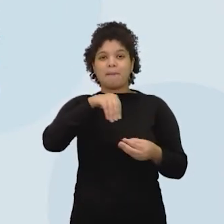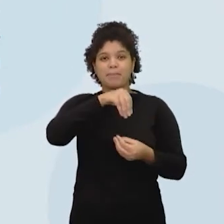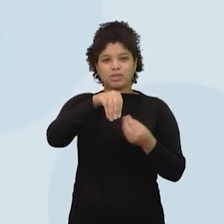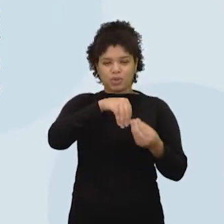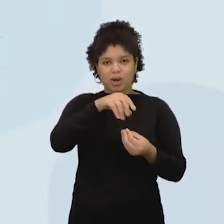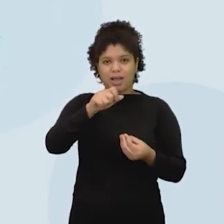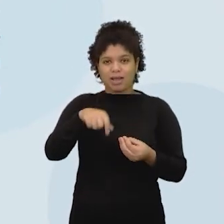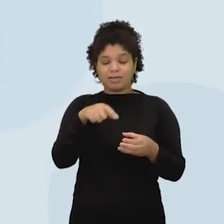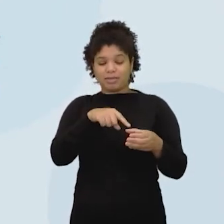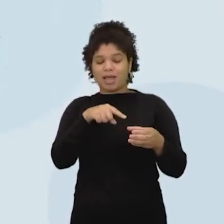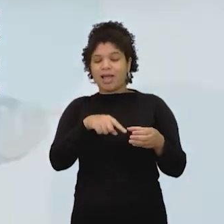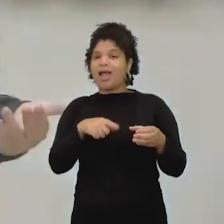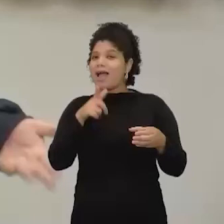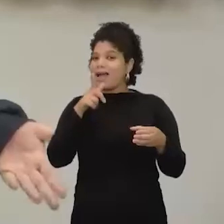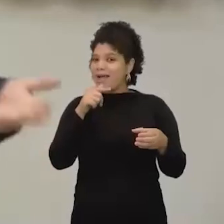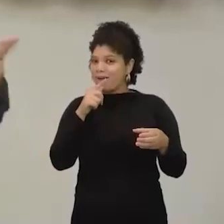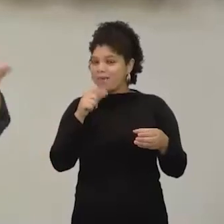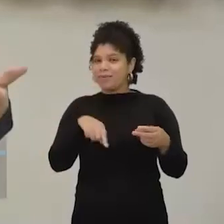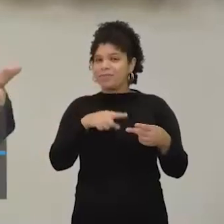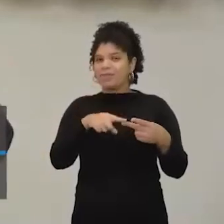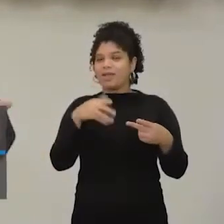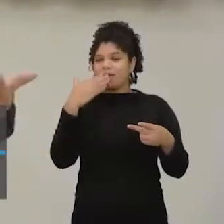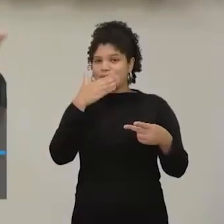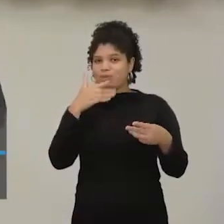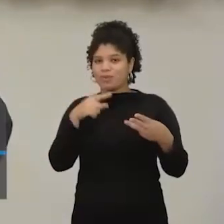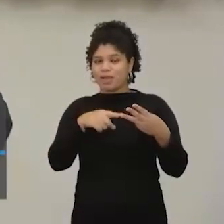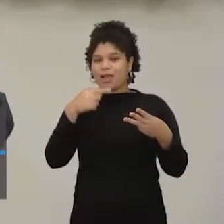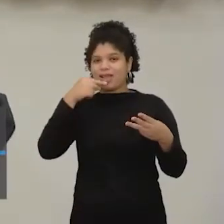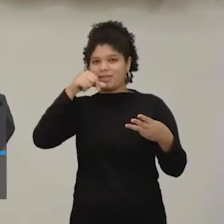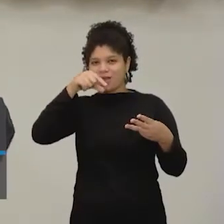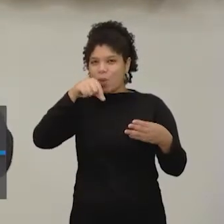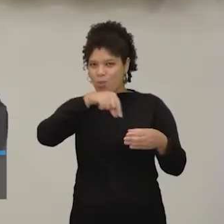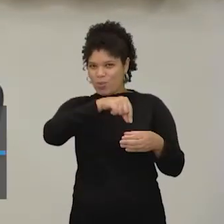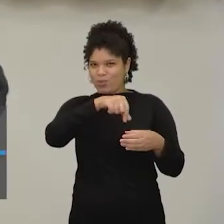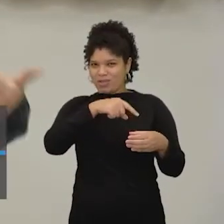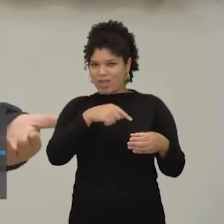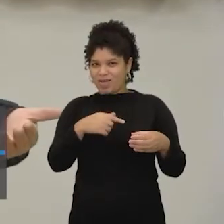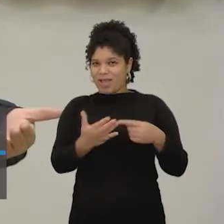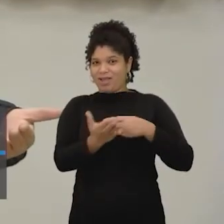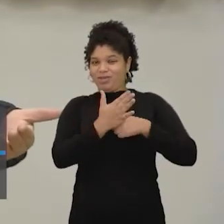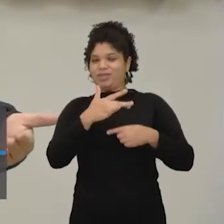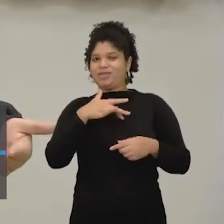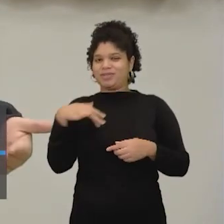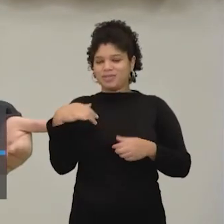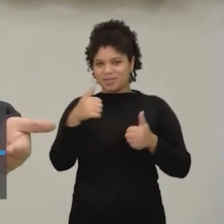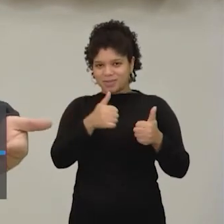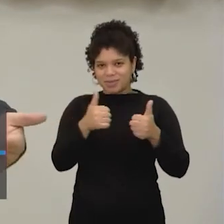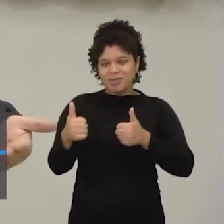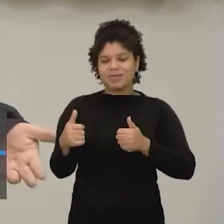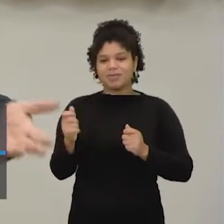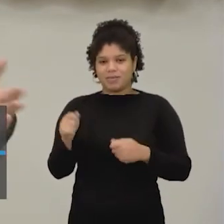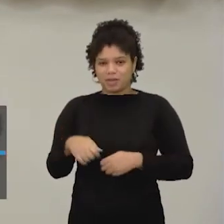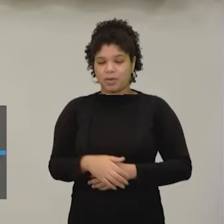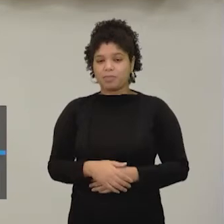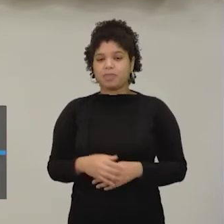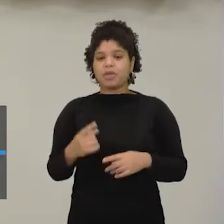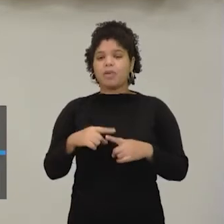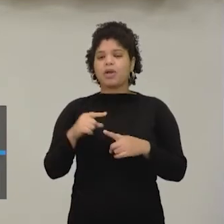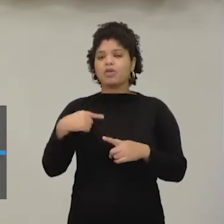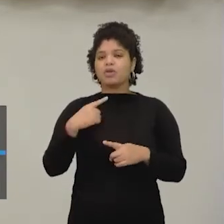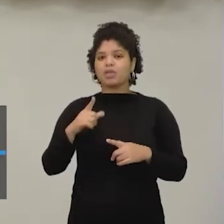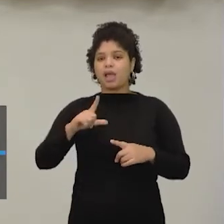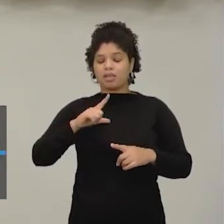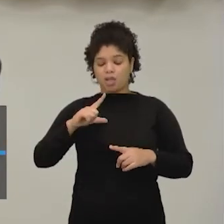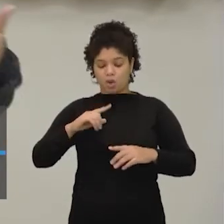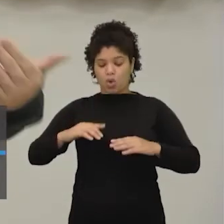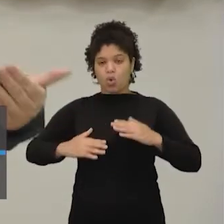fisiológico, a ideia do soro fisiológico também é a reposição de íons no corpo, porque a gente tem um processo no corpo chamado bomba de sódio e